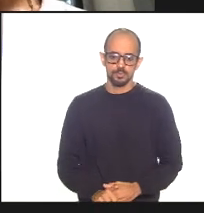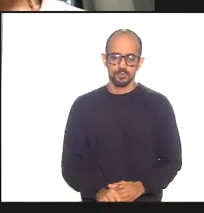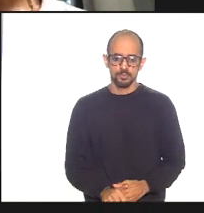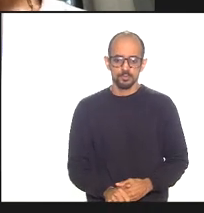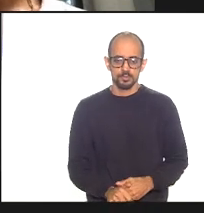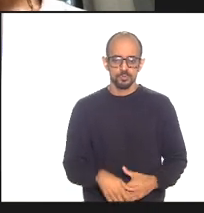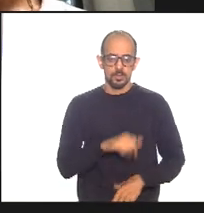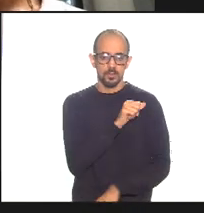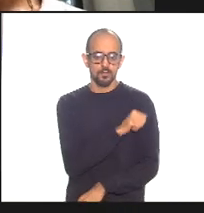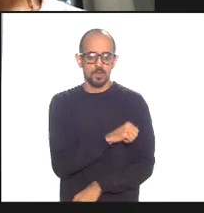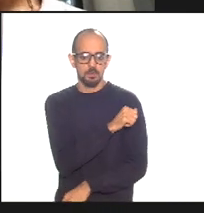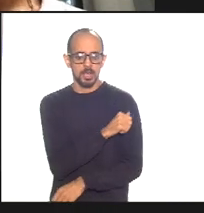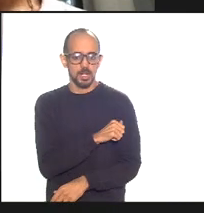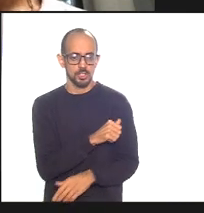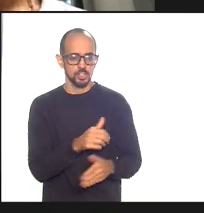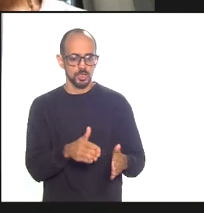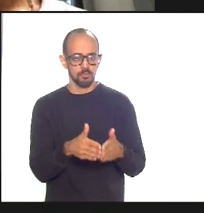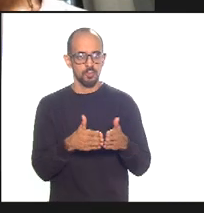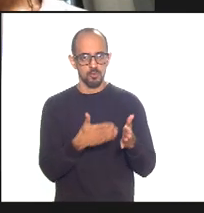Deputada, a enfermeira Regiane, por favor.